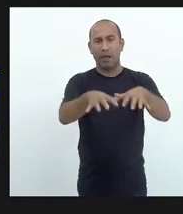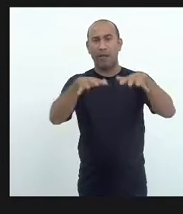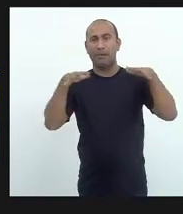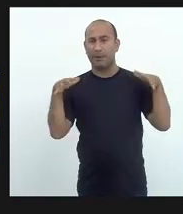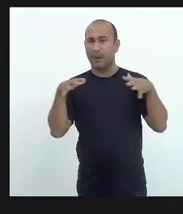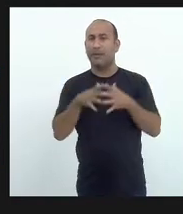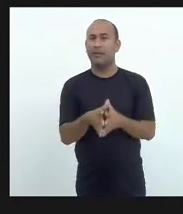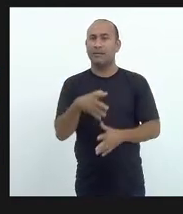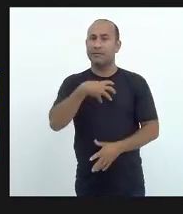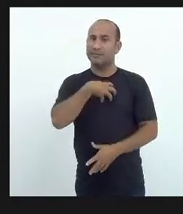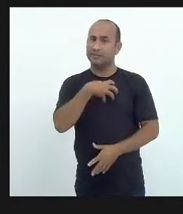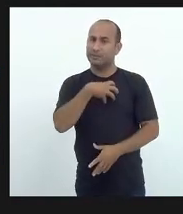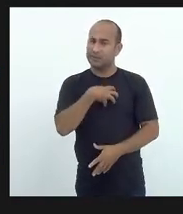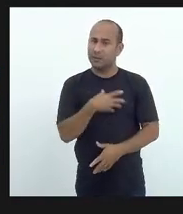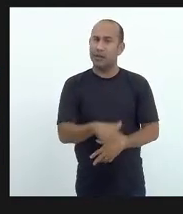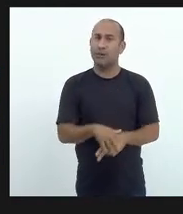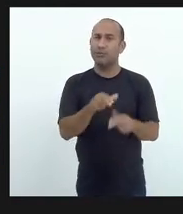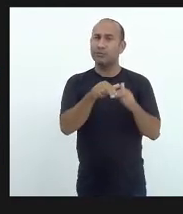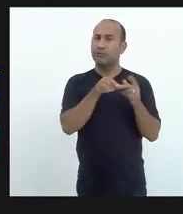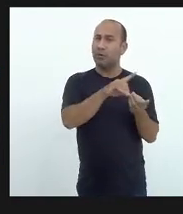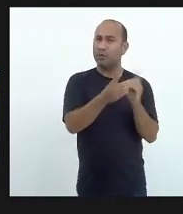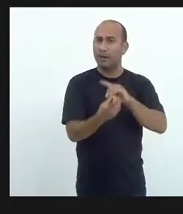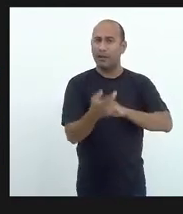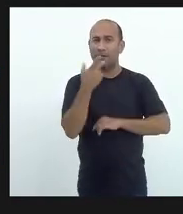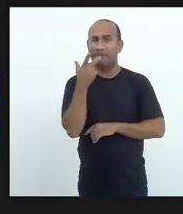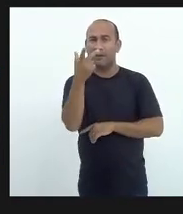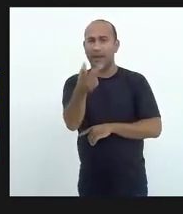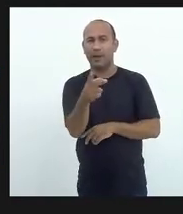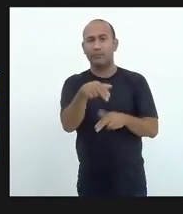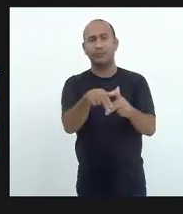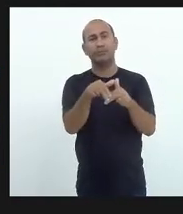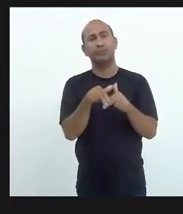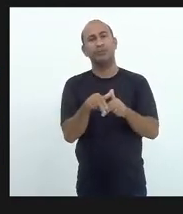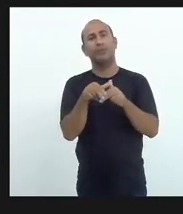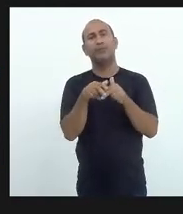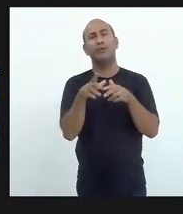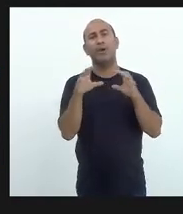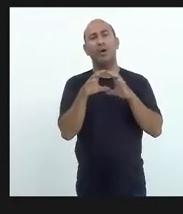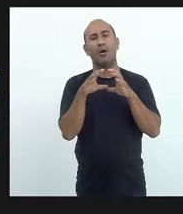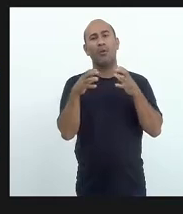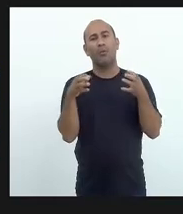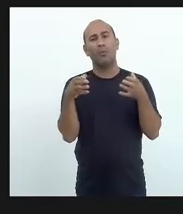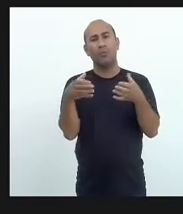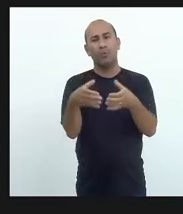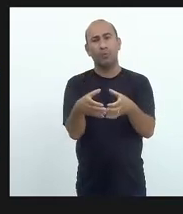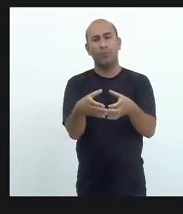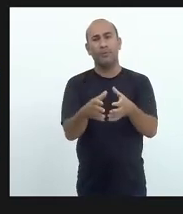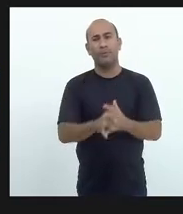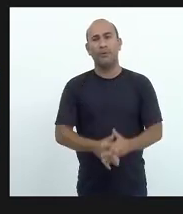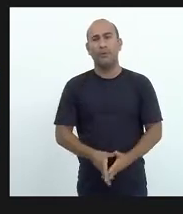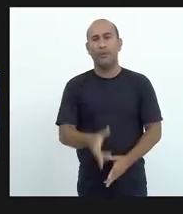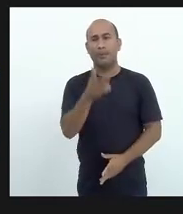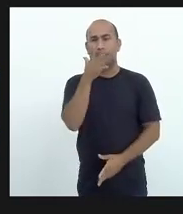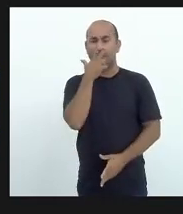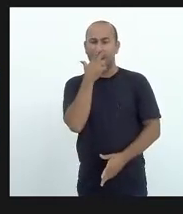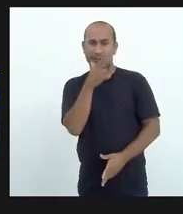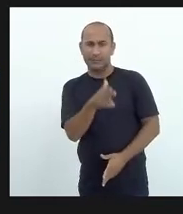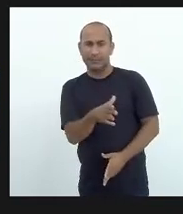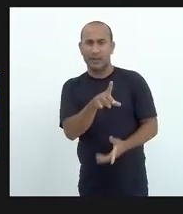presidente, o meu contraditório aqui, uma vez que foi suplantada por meio das comissões, embora com o meu parecer